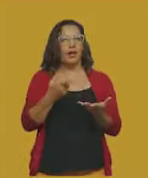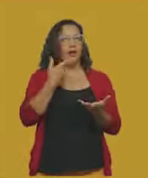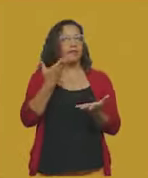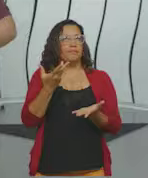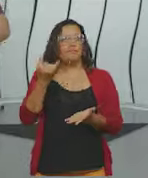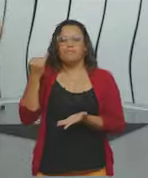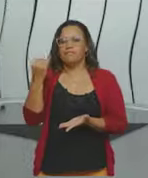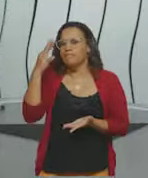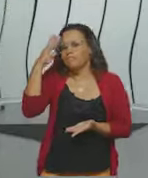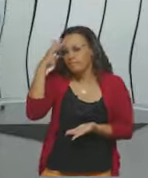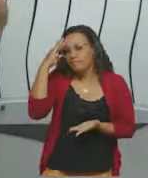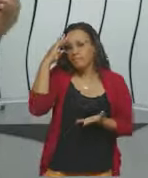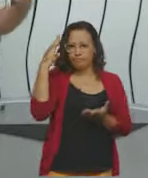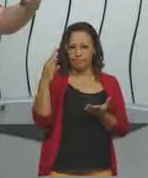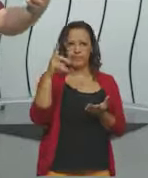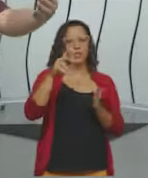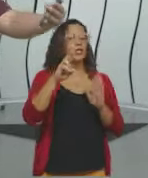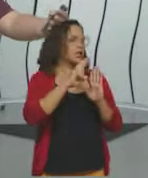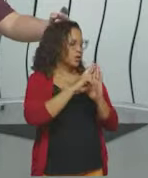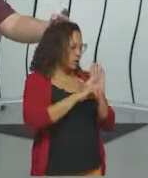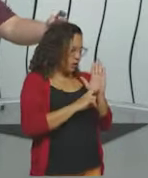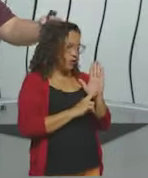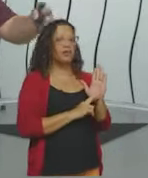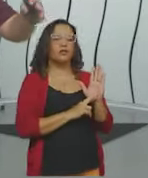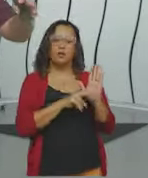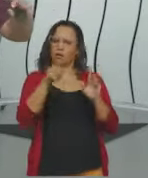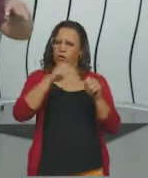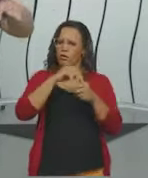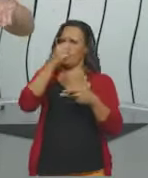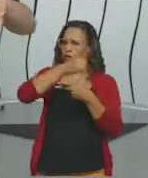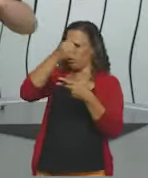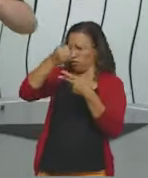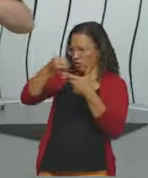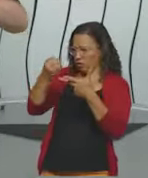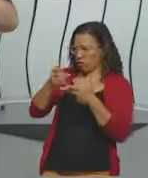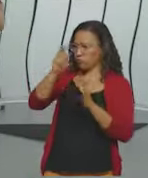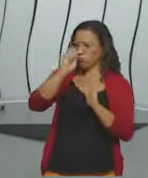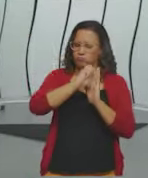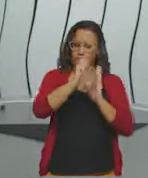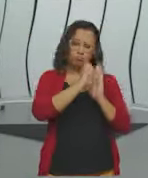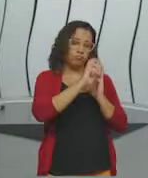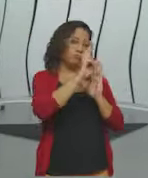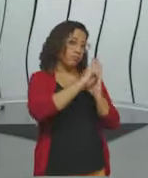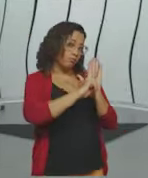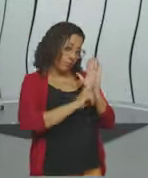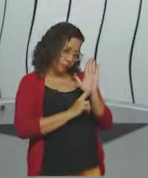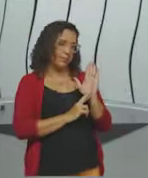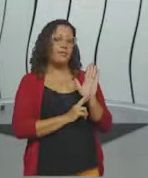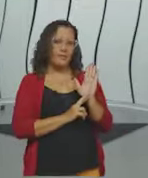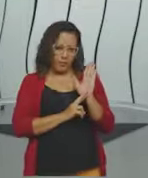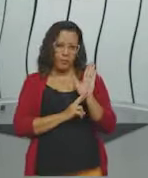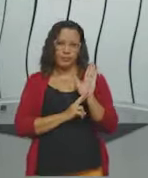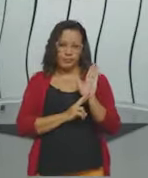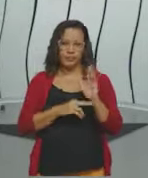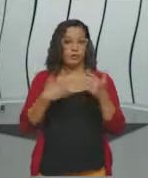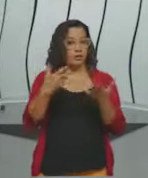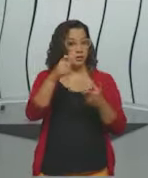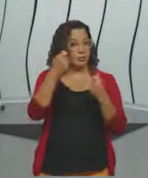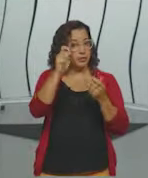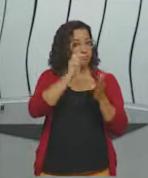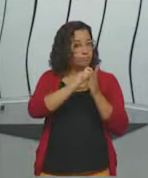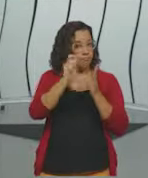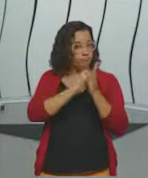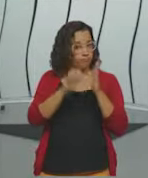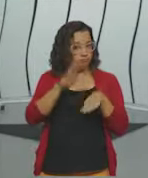crucial da redação que você vai produzir para o Enem, para a redação do tipo dissertativo argumentativo que você